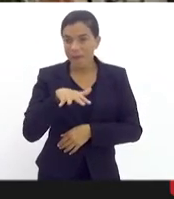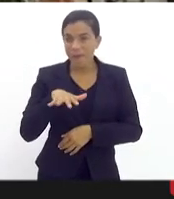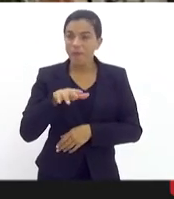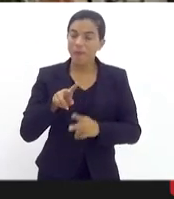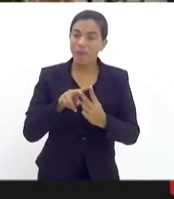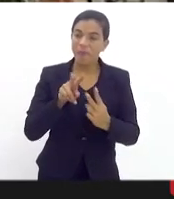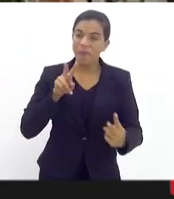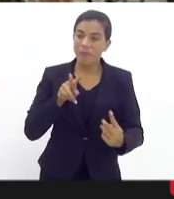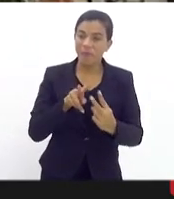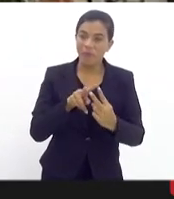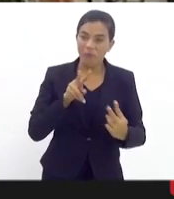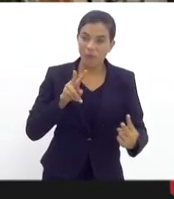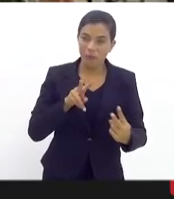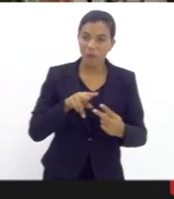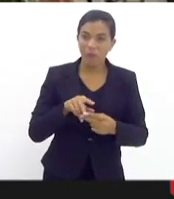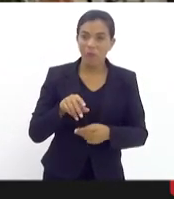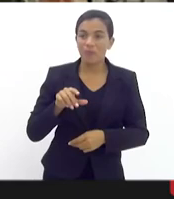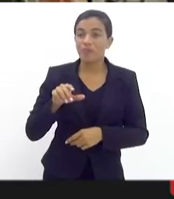experiência de um liceu